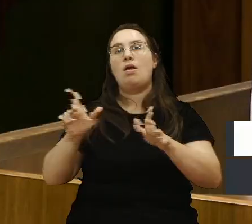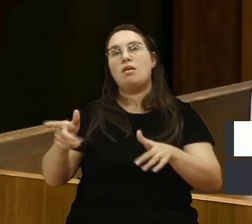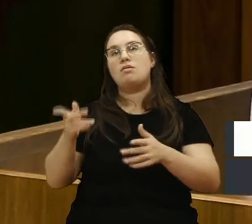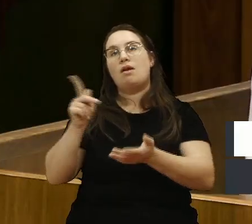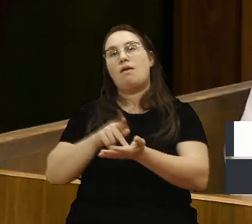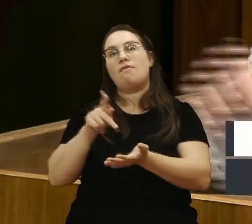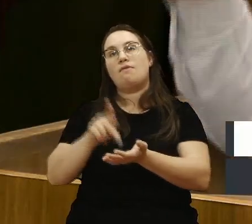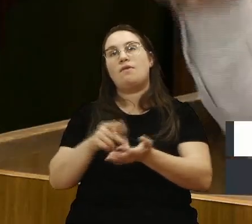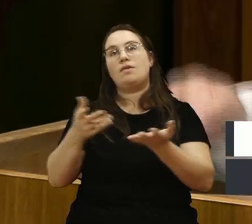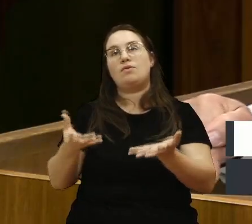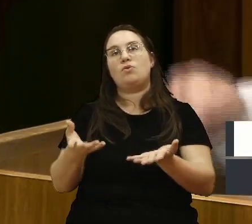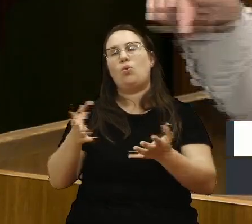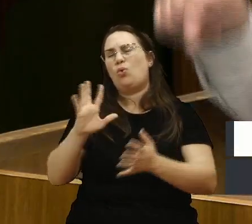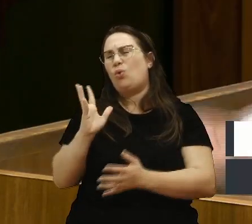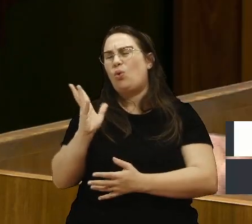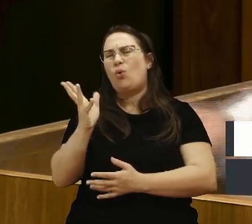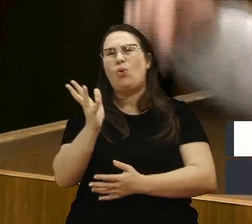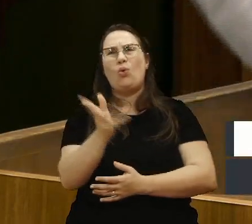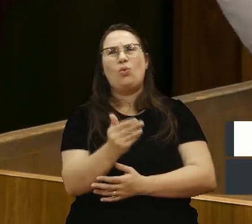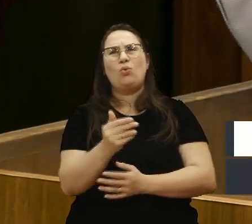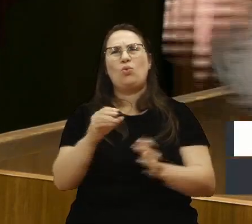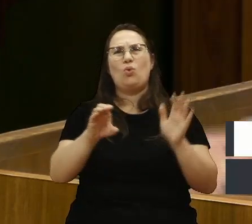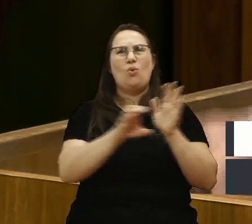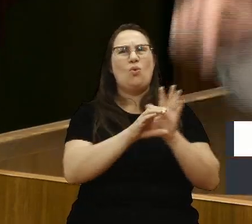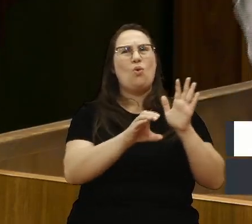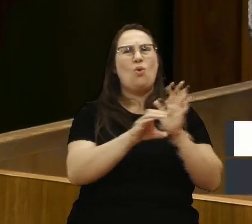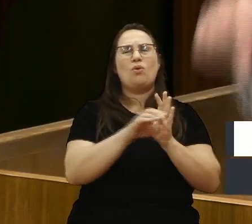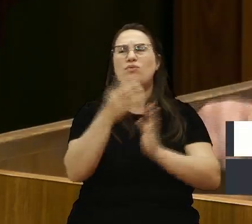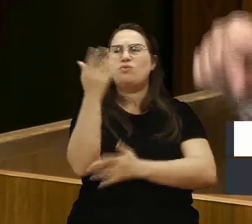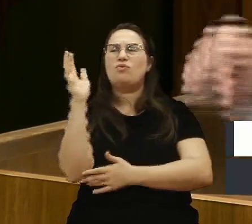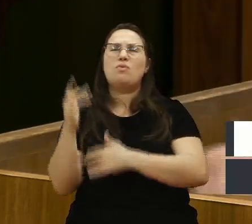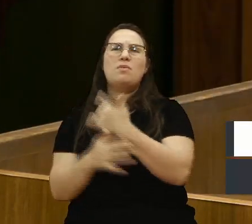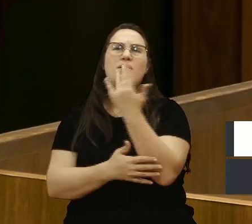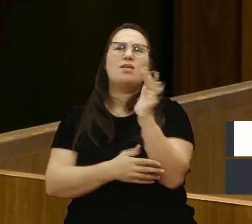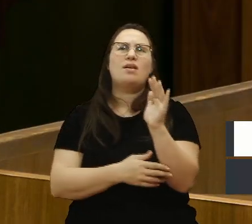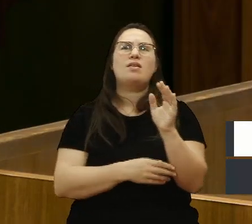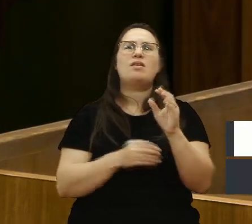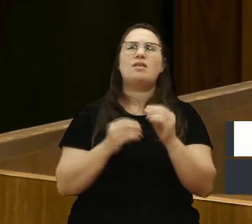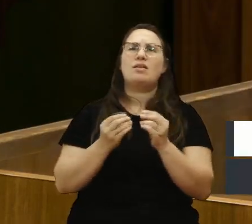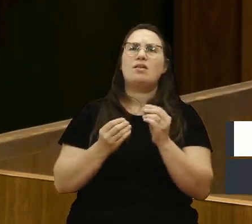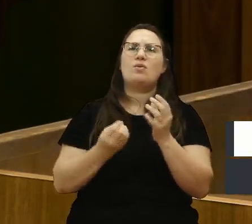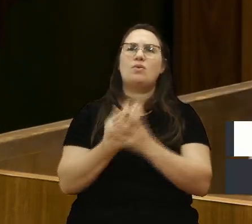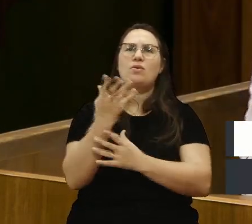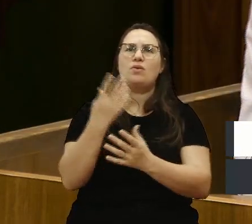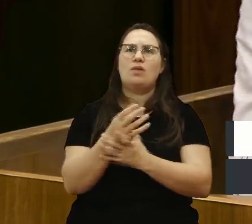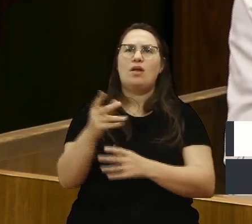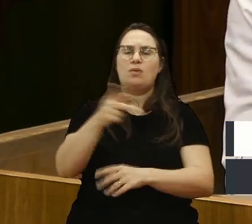a grande verdade de todos os códigos ambientais que estão sendo plantados nesse